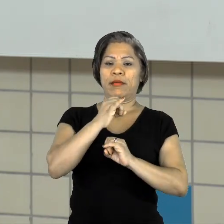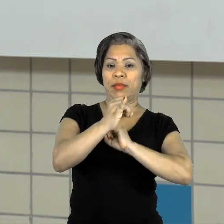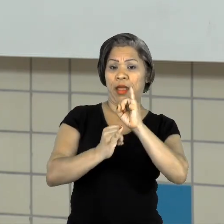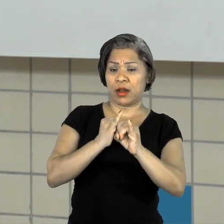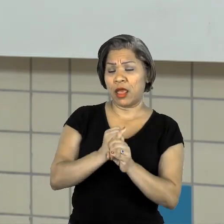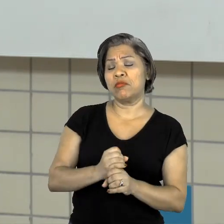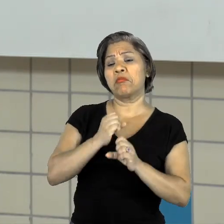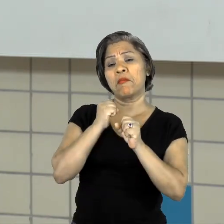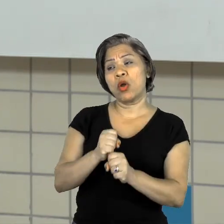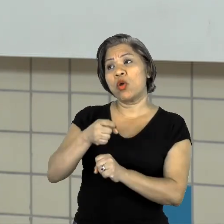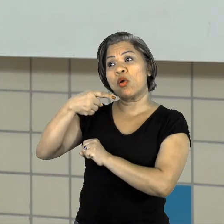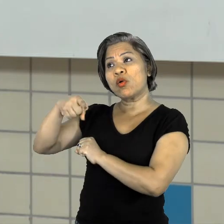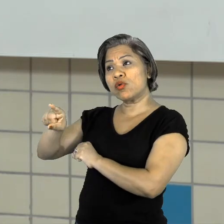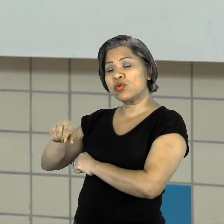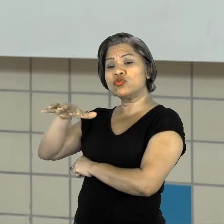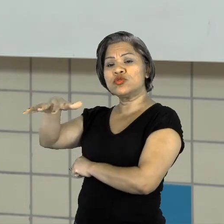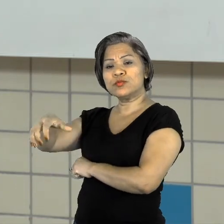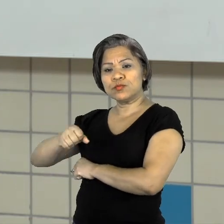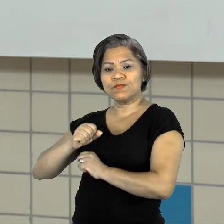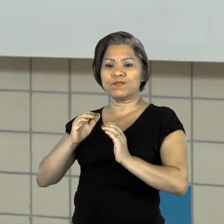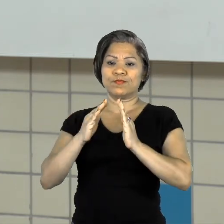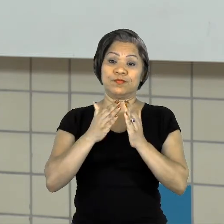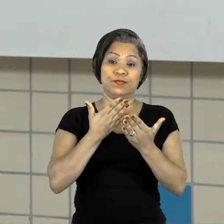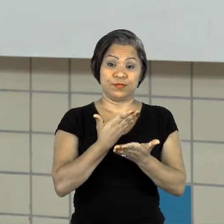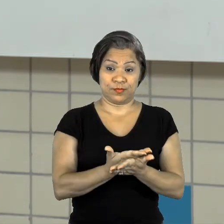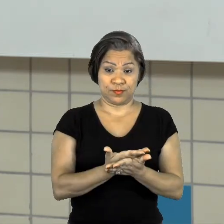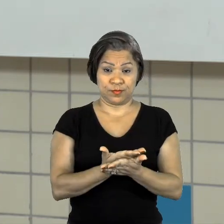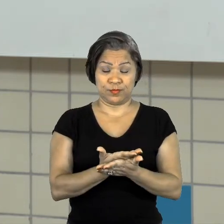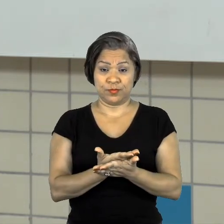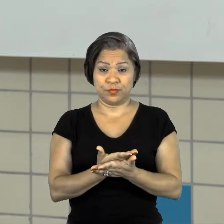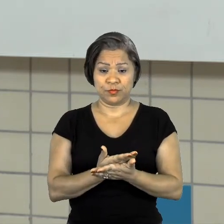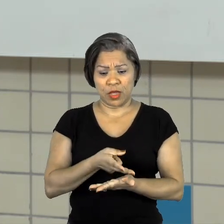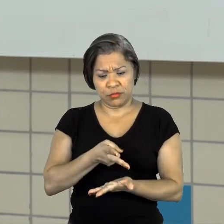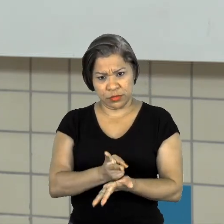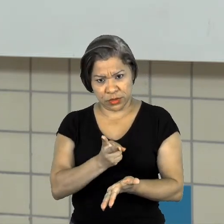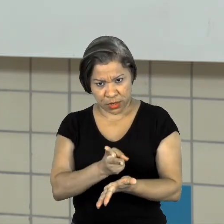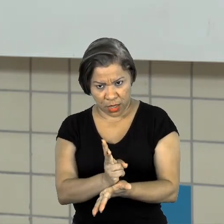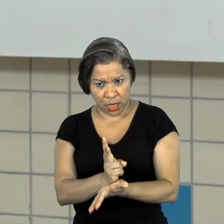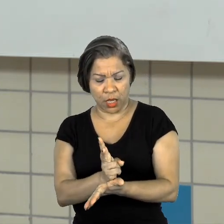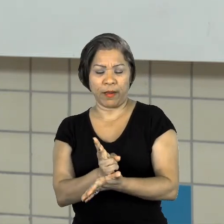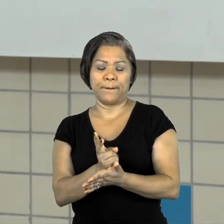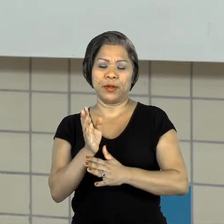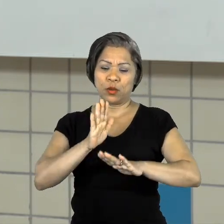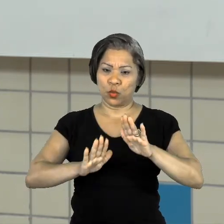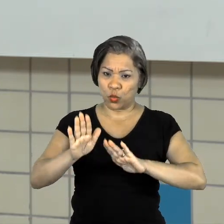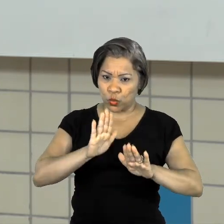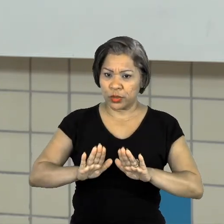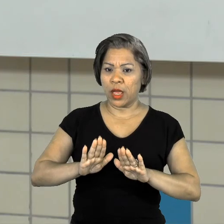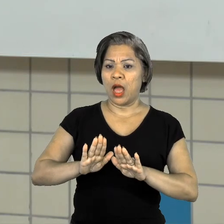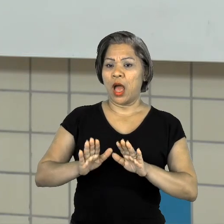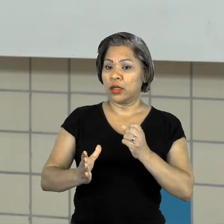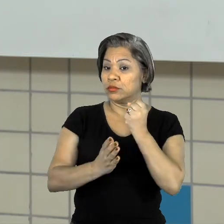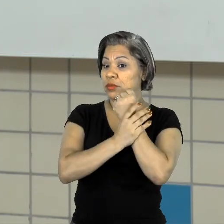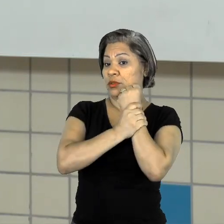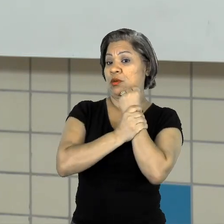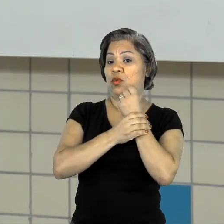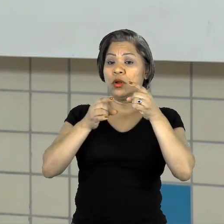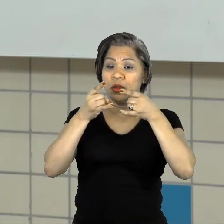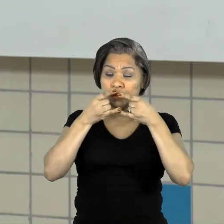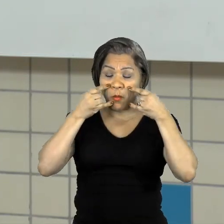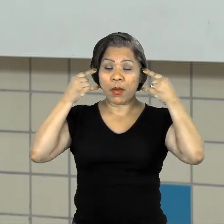escola. Lembrando de sempre seguir o protocolo de segurança, usando máscara e passando o álcool em